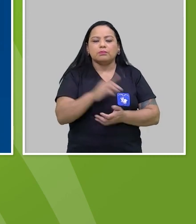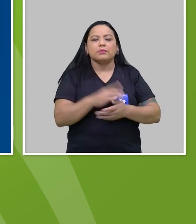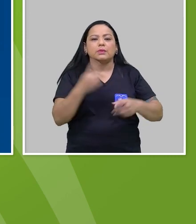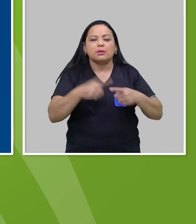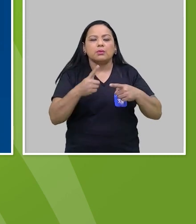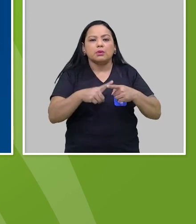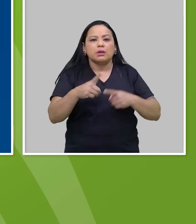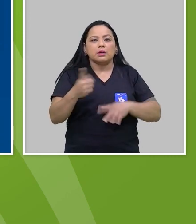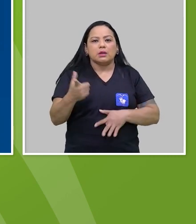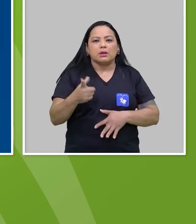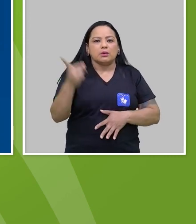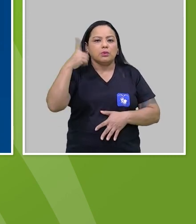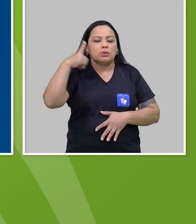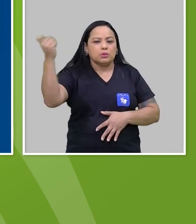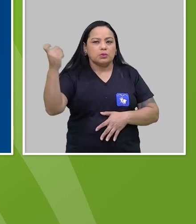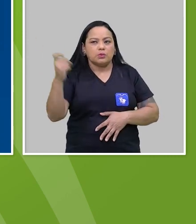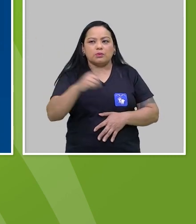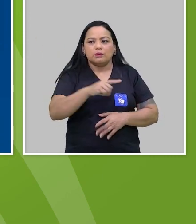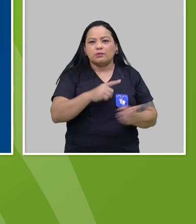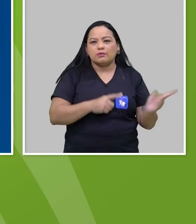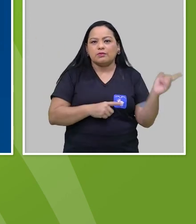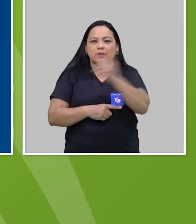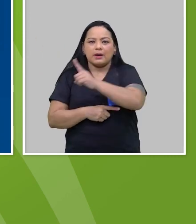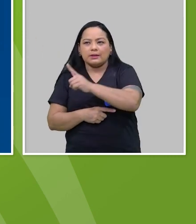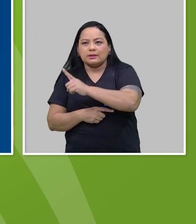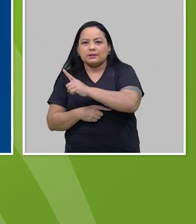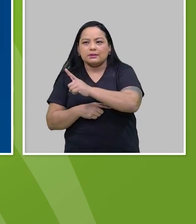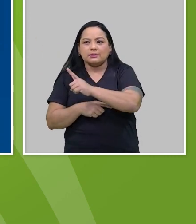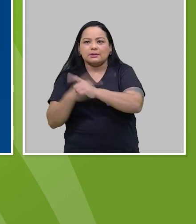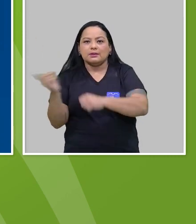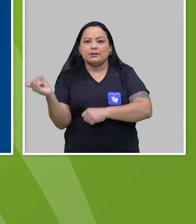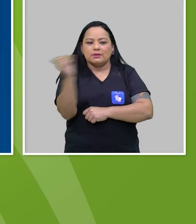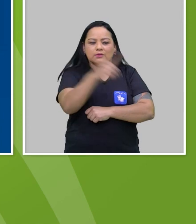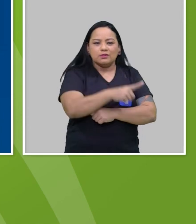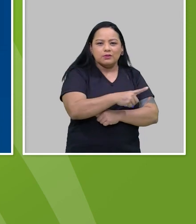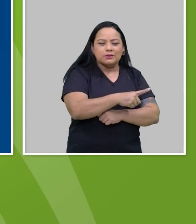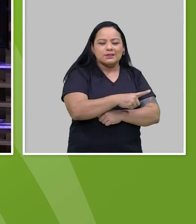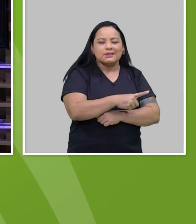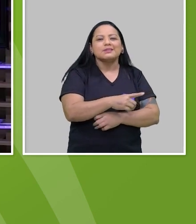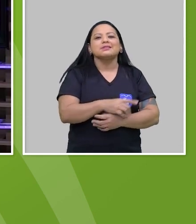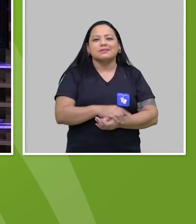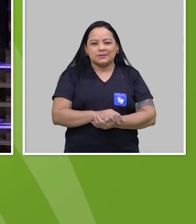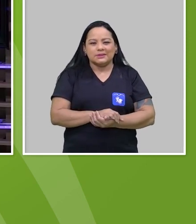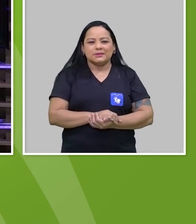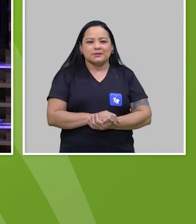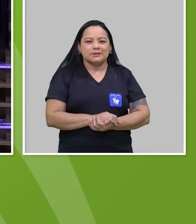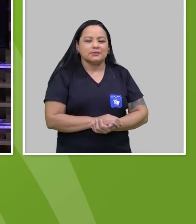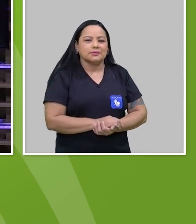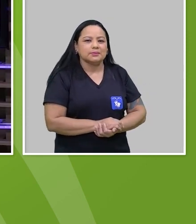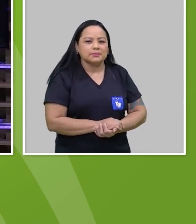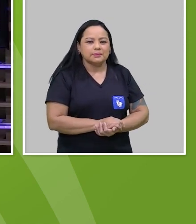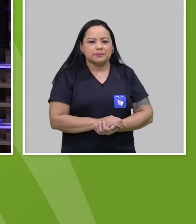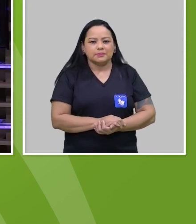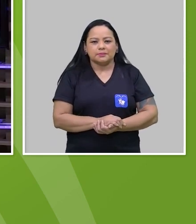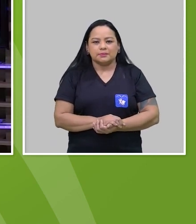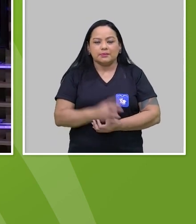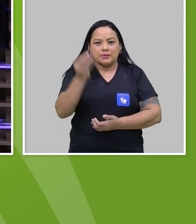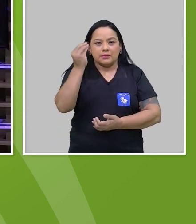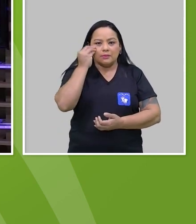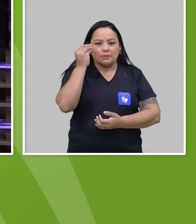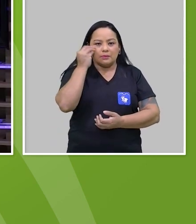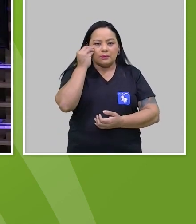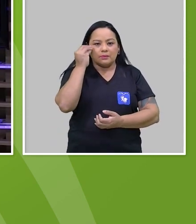som vai e volta, ok? É quando o som vai e volta. Vamos dar uma